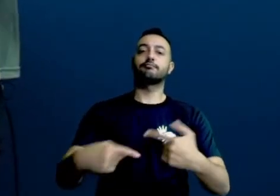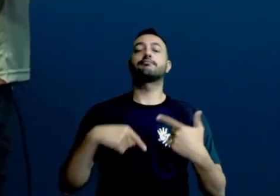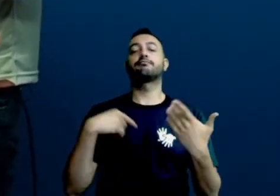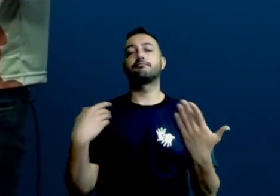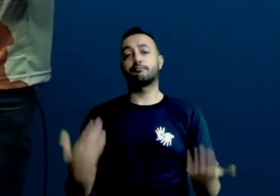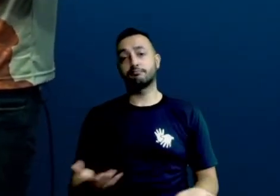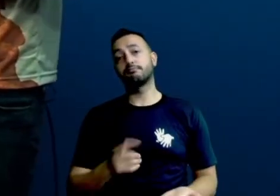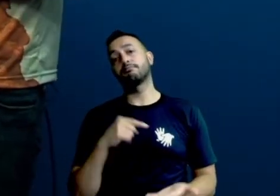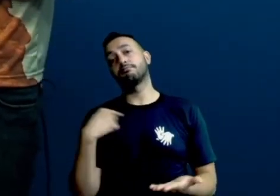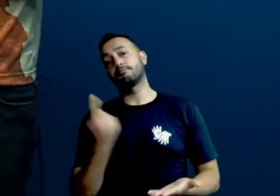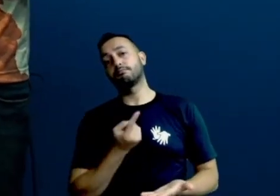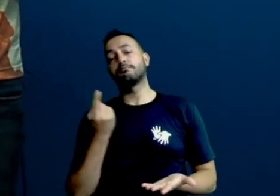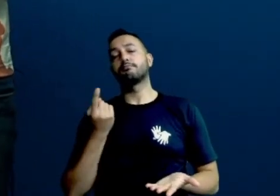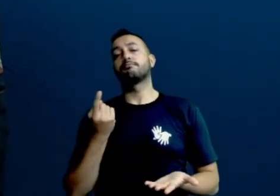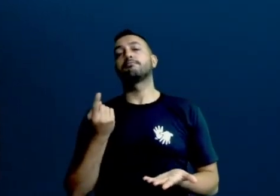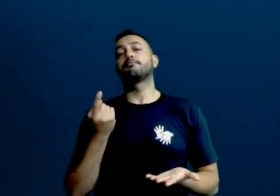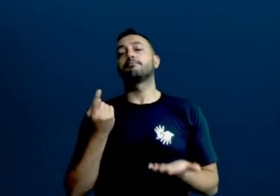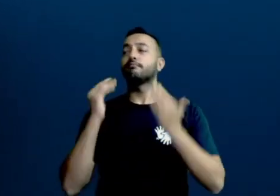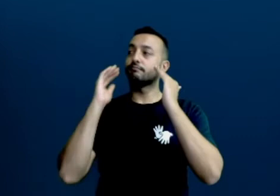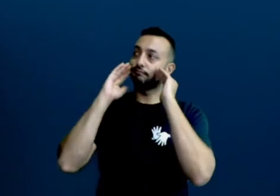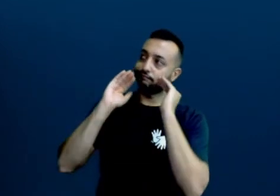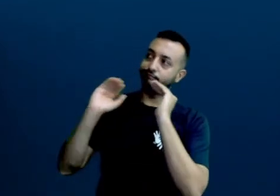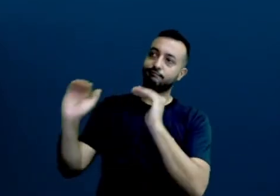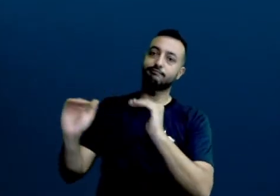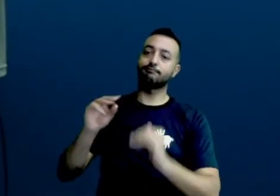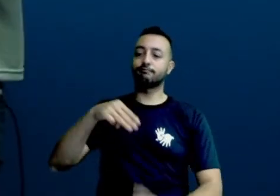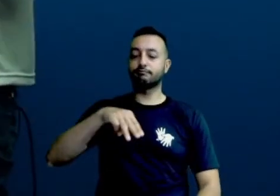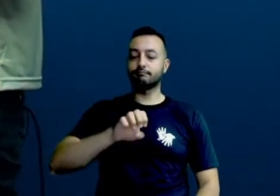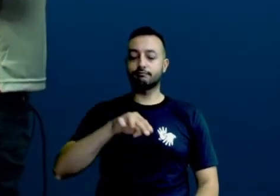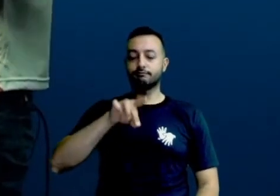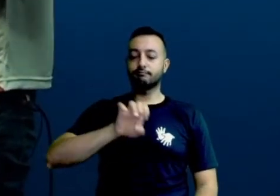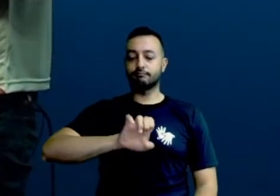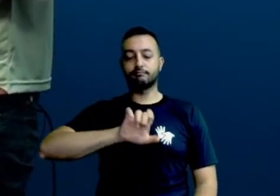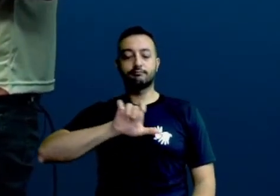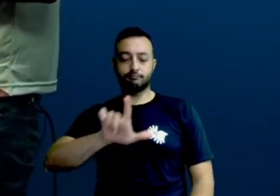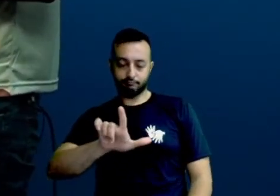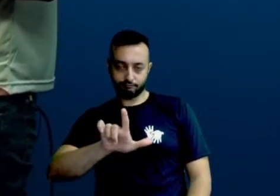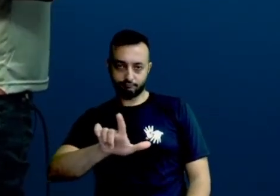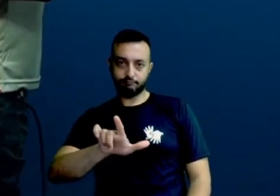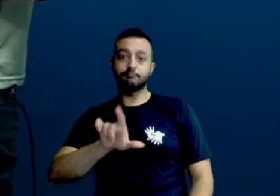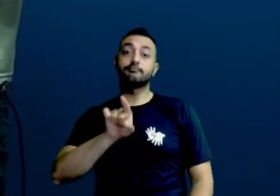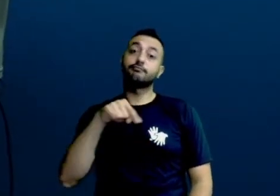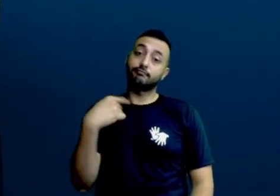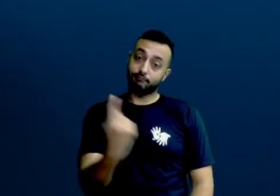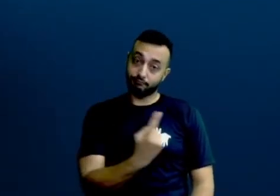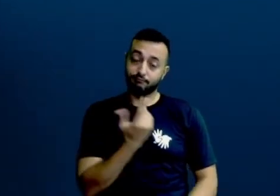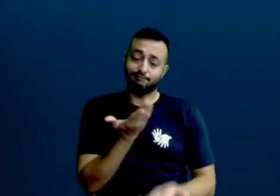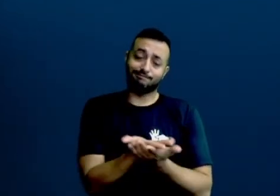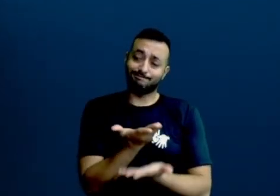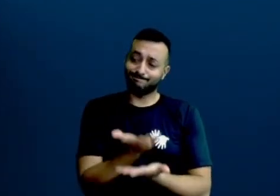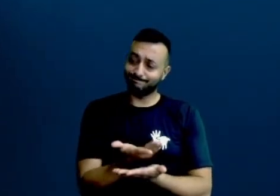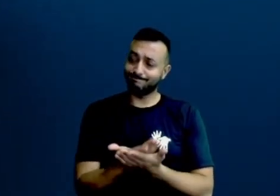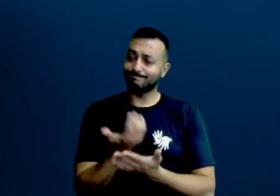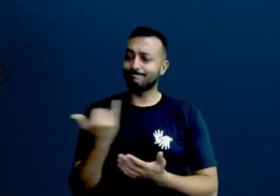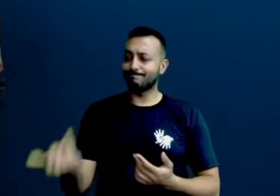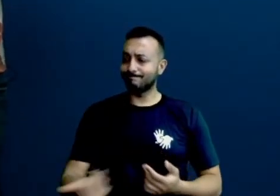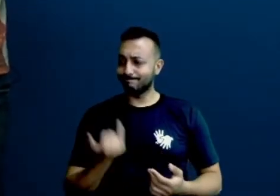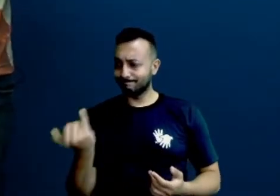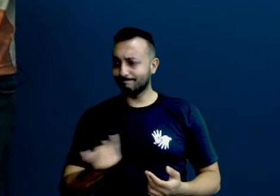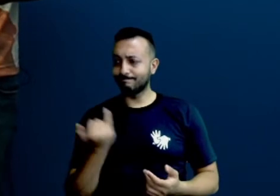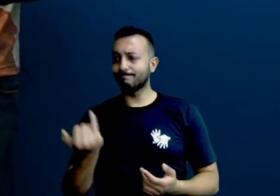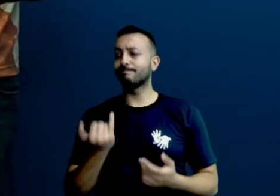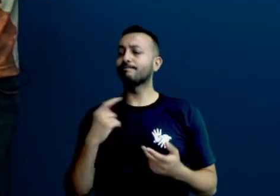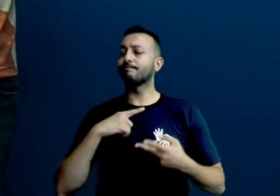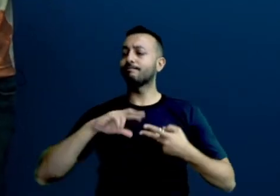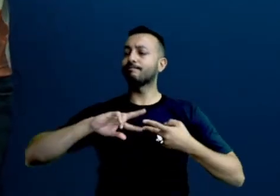nós devemos muito a Gregor Mendel dá certo nós estudamos conceitos importantes através a